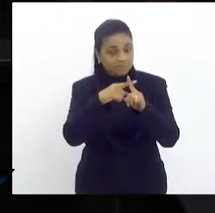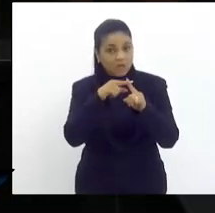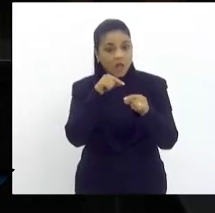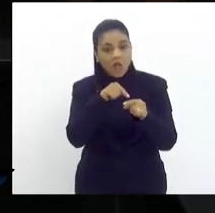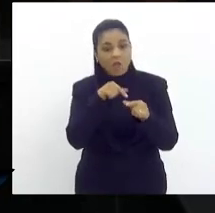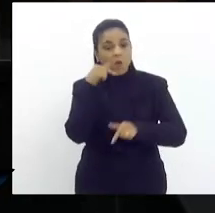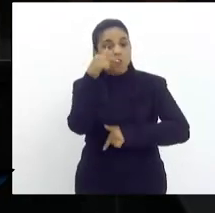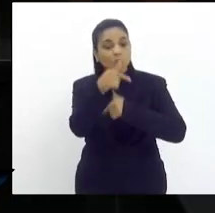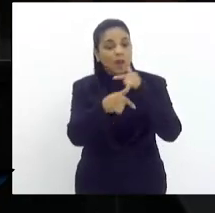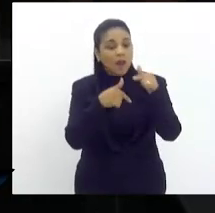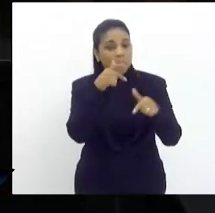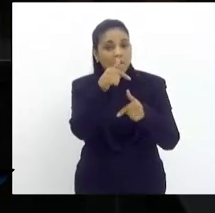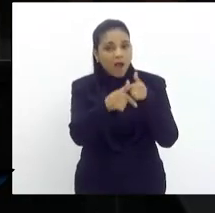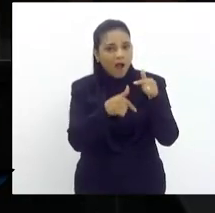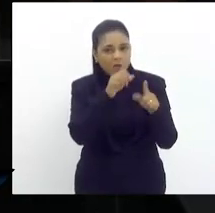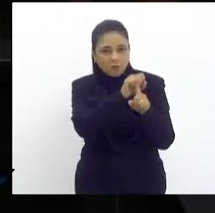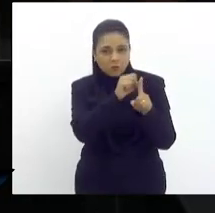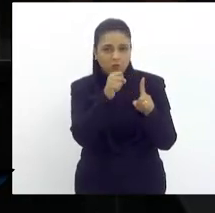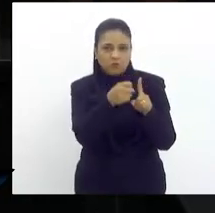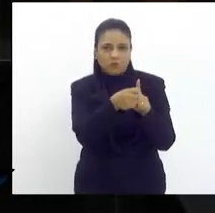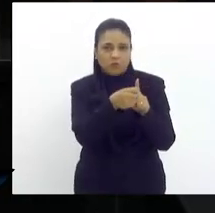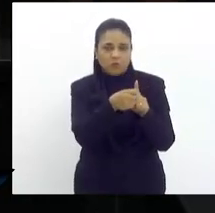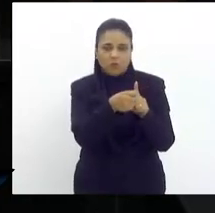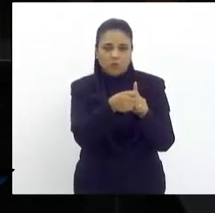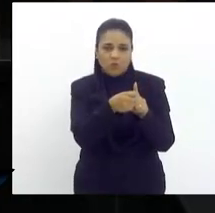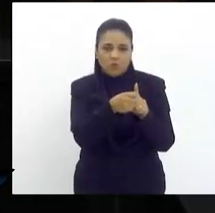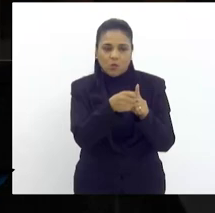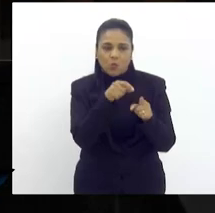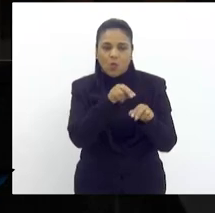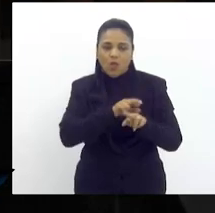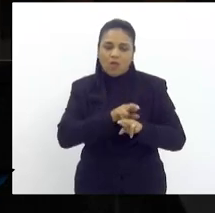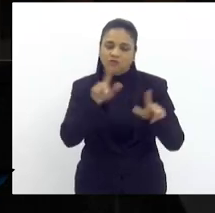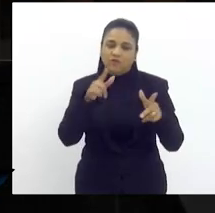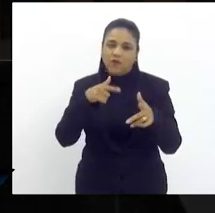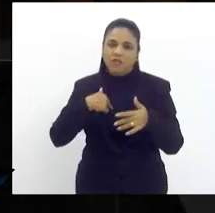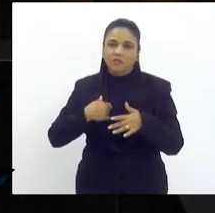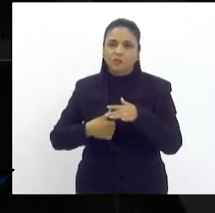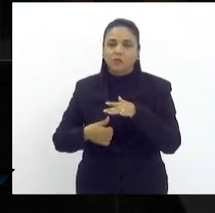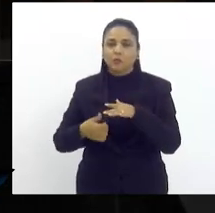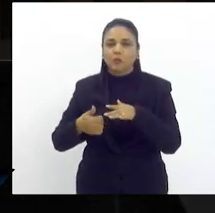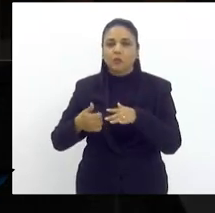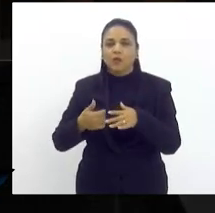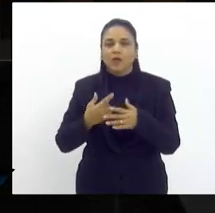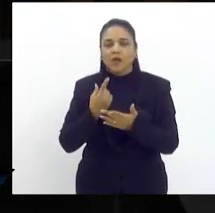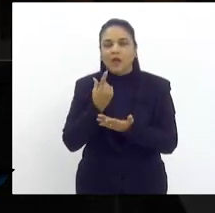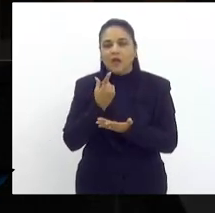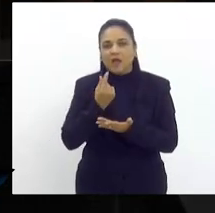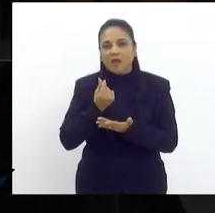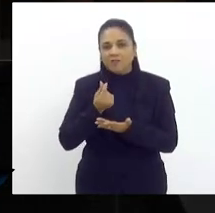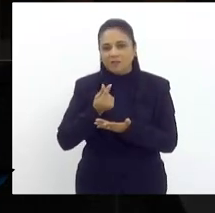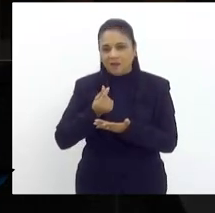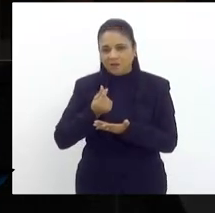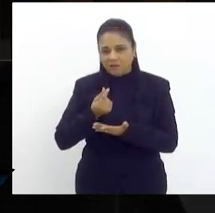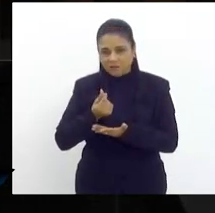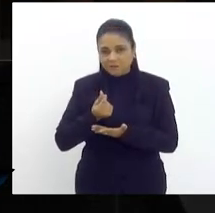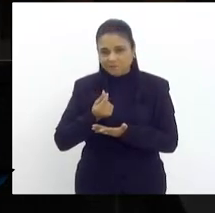e não com o capital com capital é comprometido